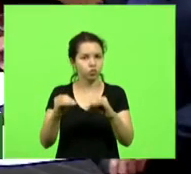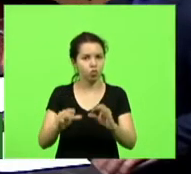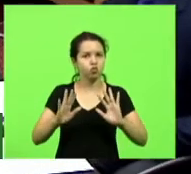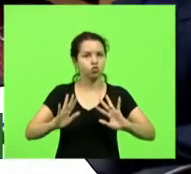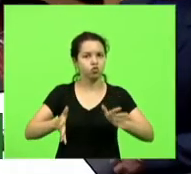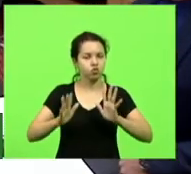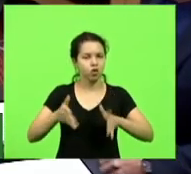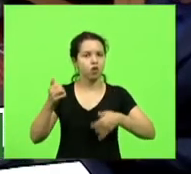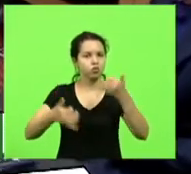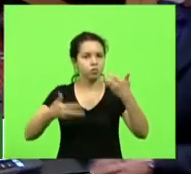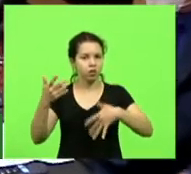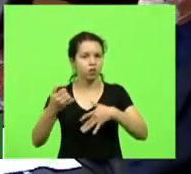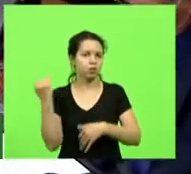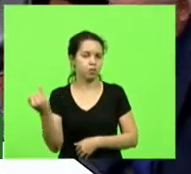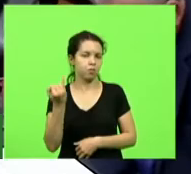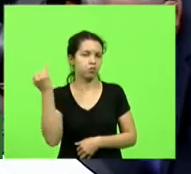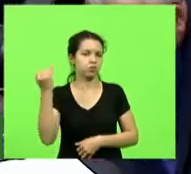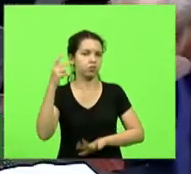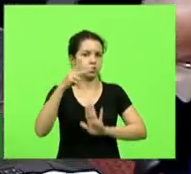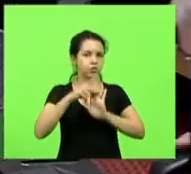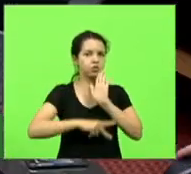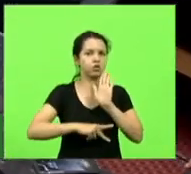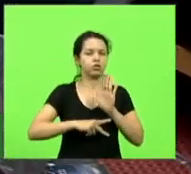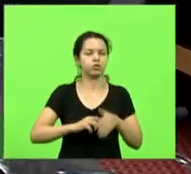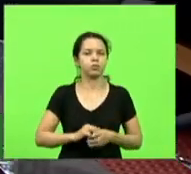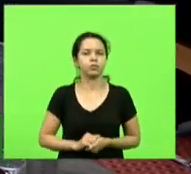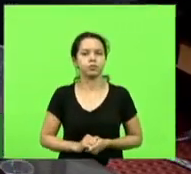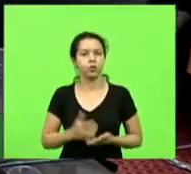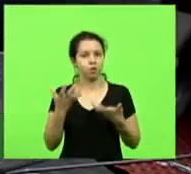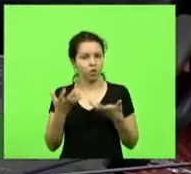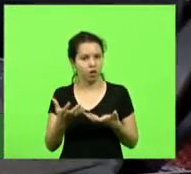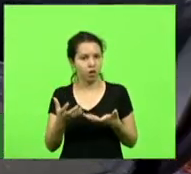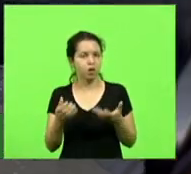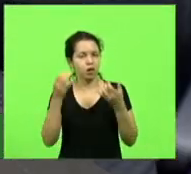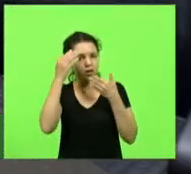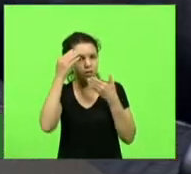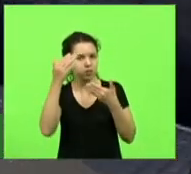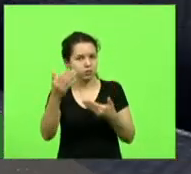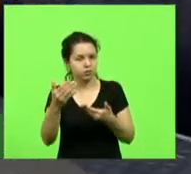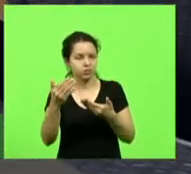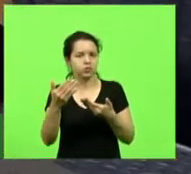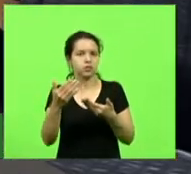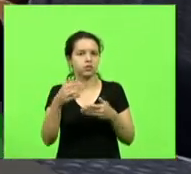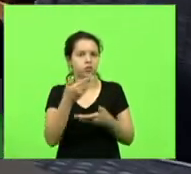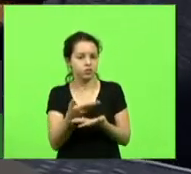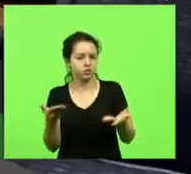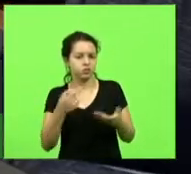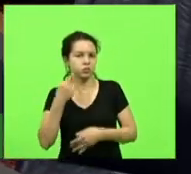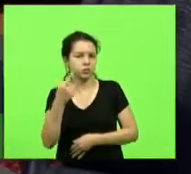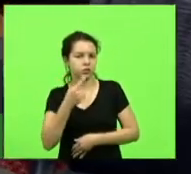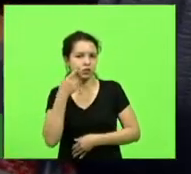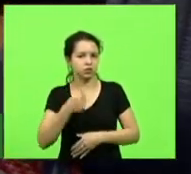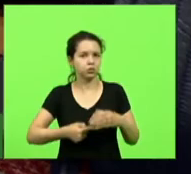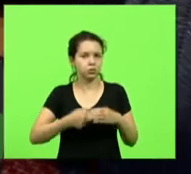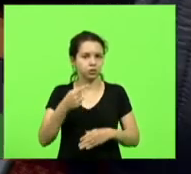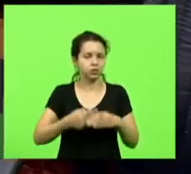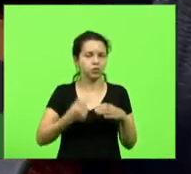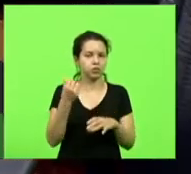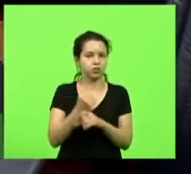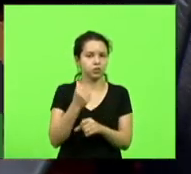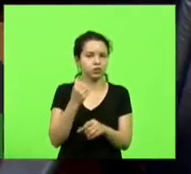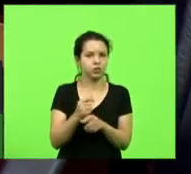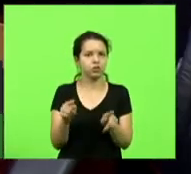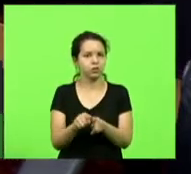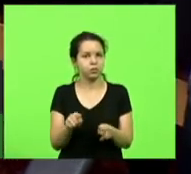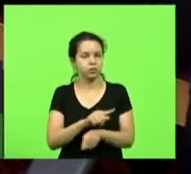falaram da importância do projeto, e eu quero só para agradecer aqui aos deputados da Comissão de Finanças e ao presidente